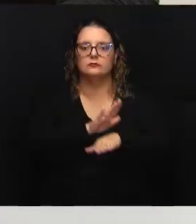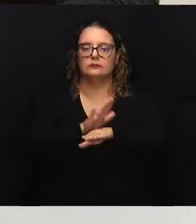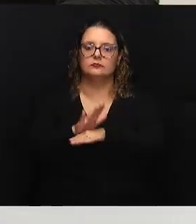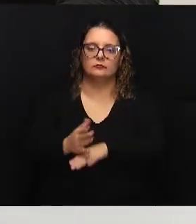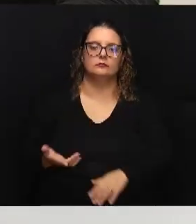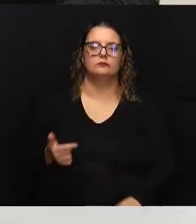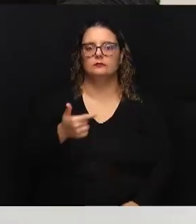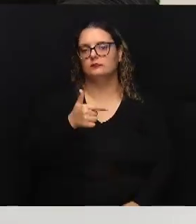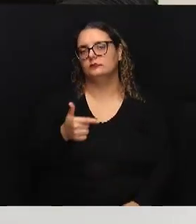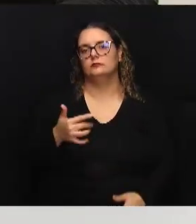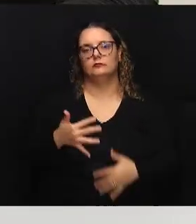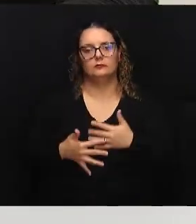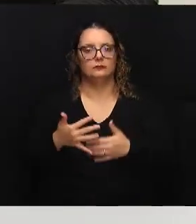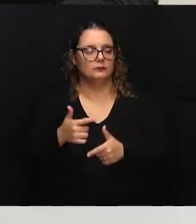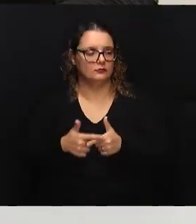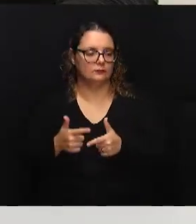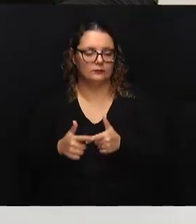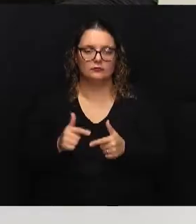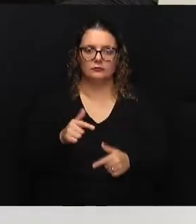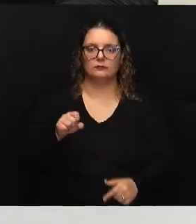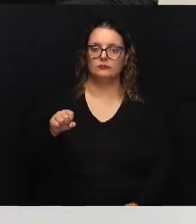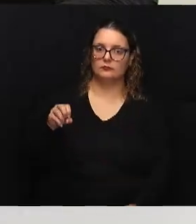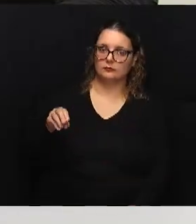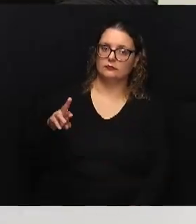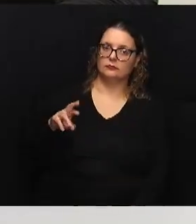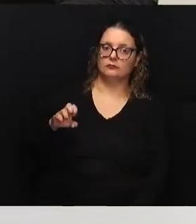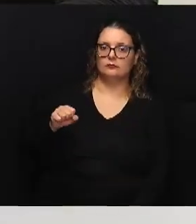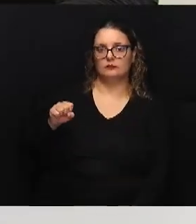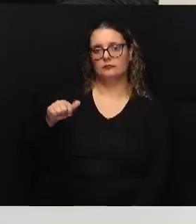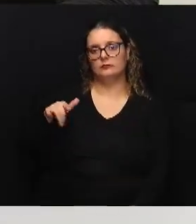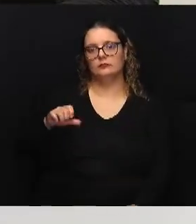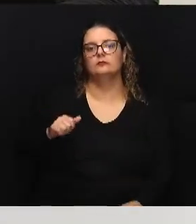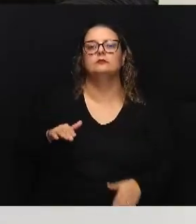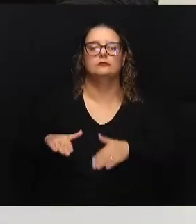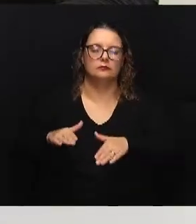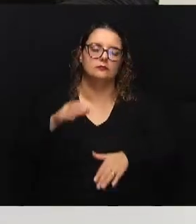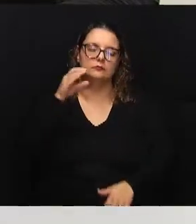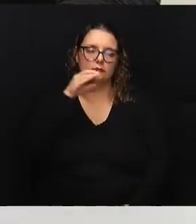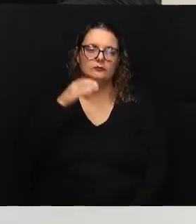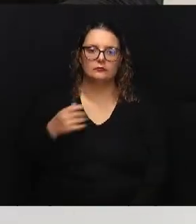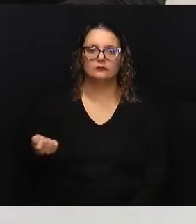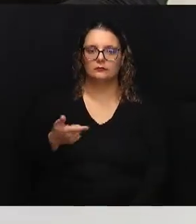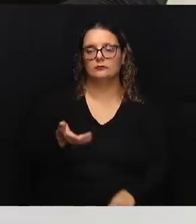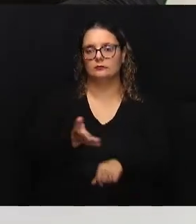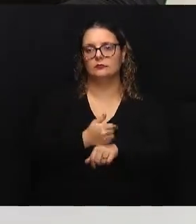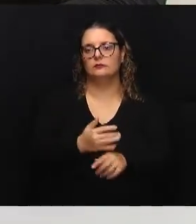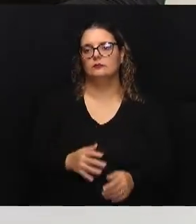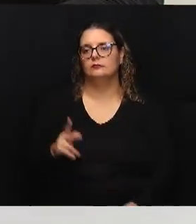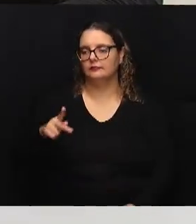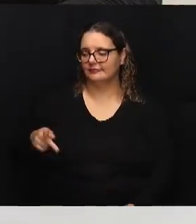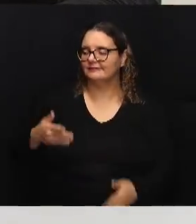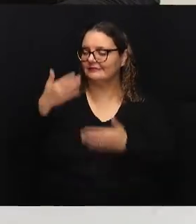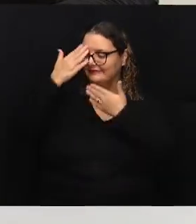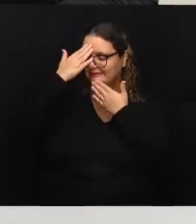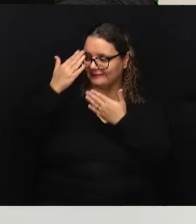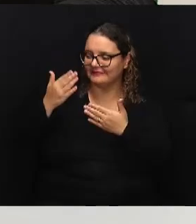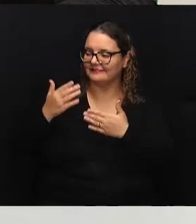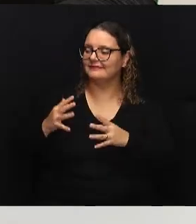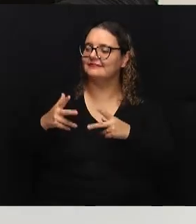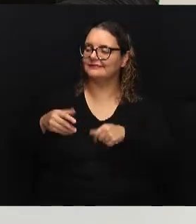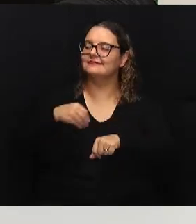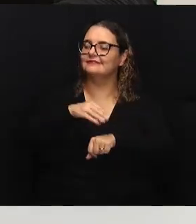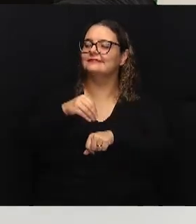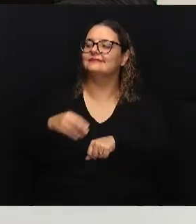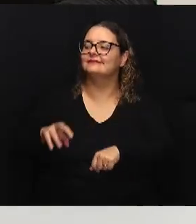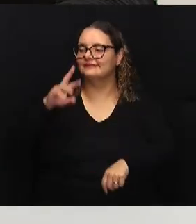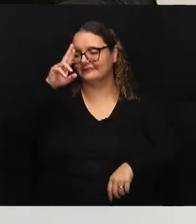não ter empecilhos, não ter sobressaltos e eventualmente dar uns passinhos mais rápidos do que antes. Professor, mais uma vez, muito obrigado por todas essas dicas